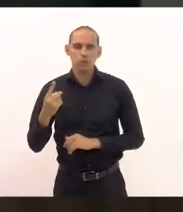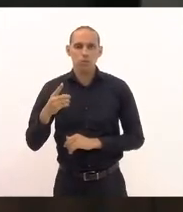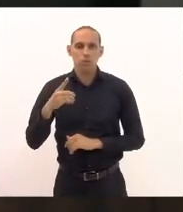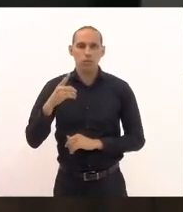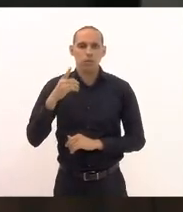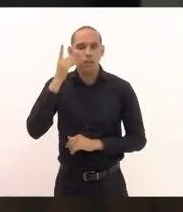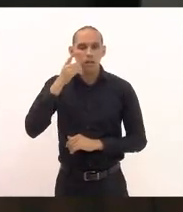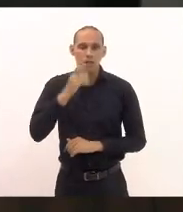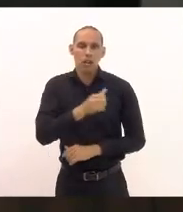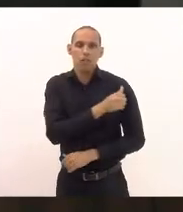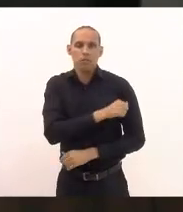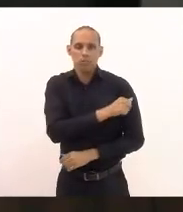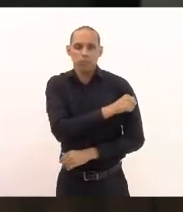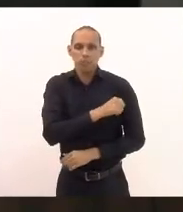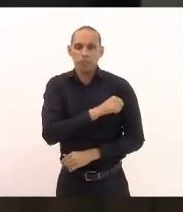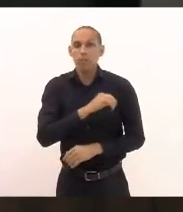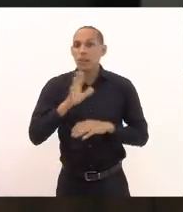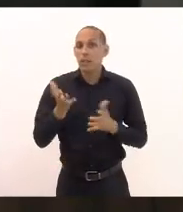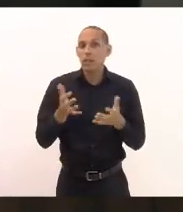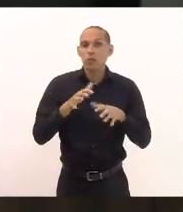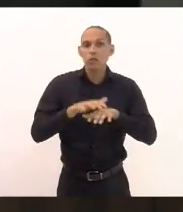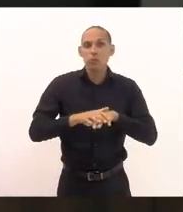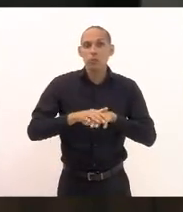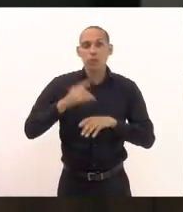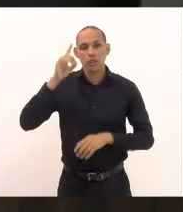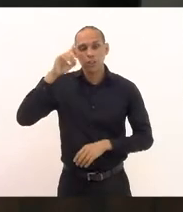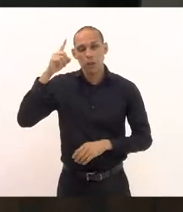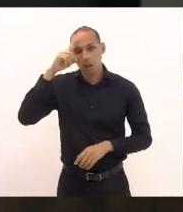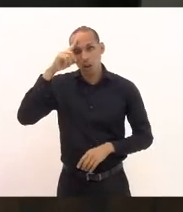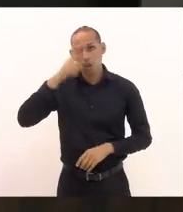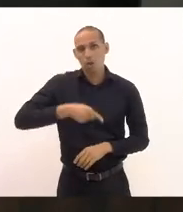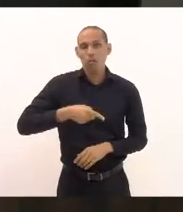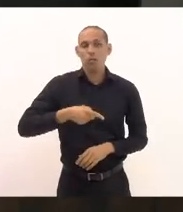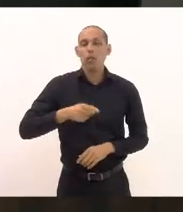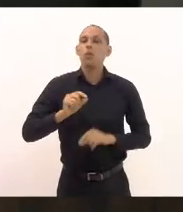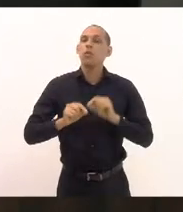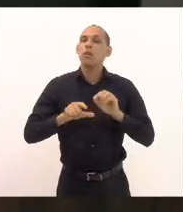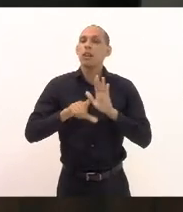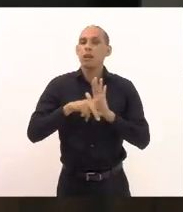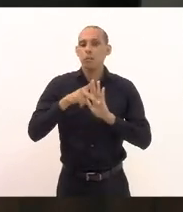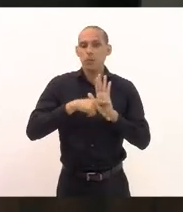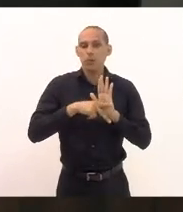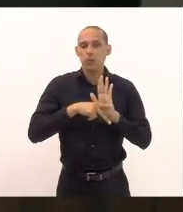Requer inclusão na ordem do dia dos projetos de lei